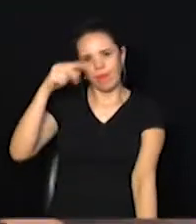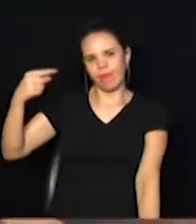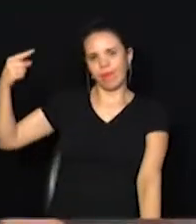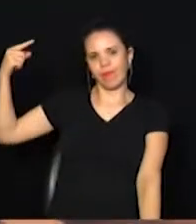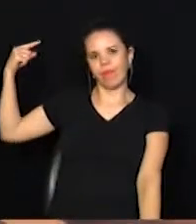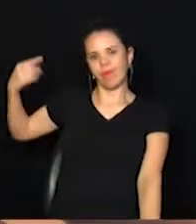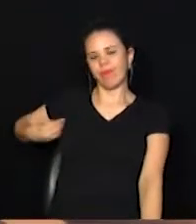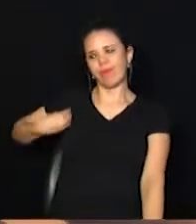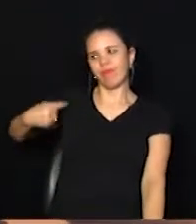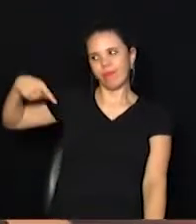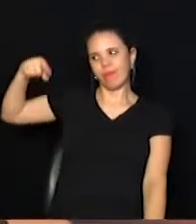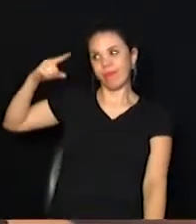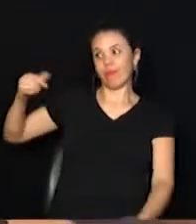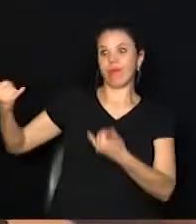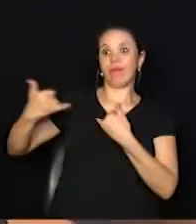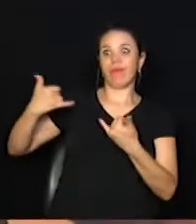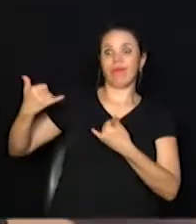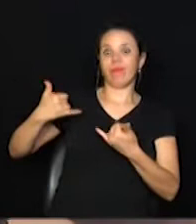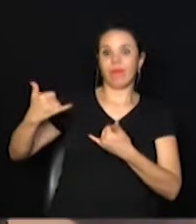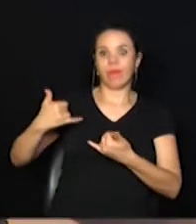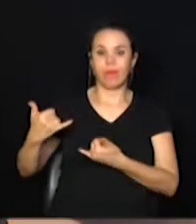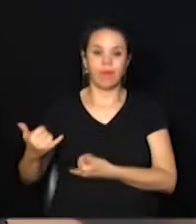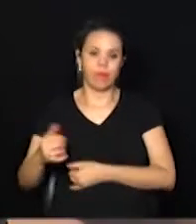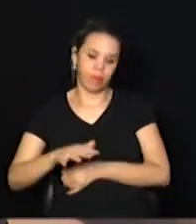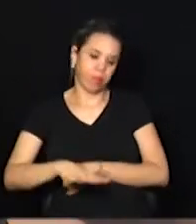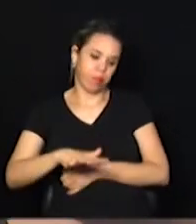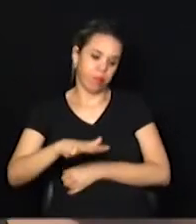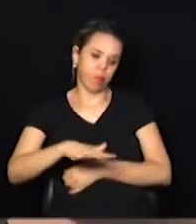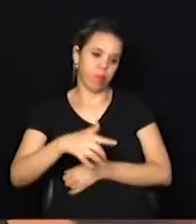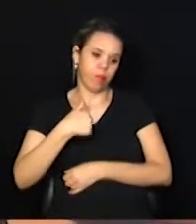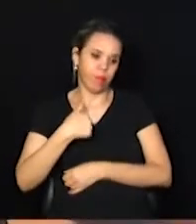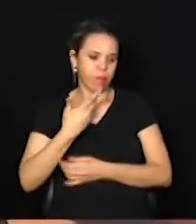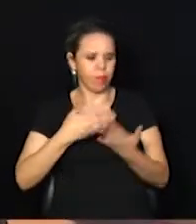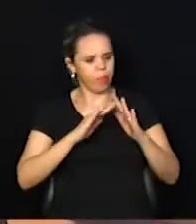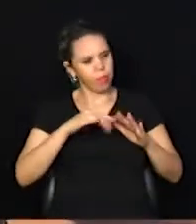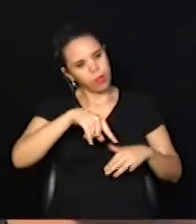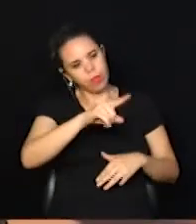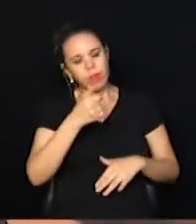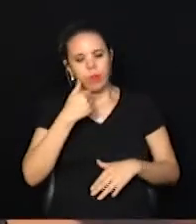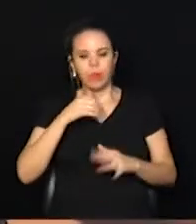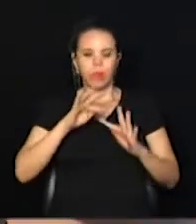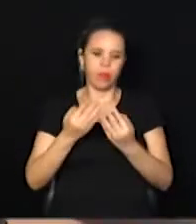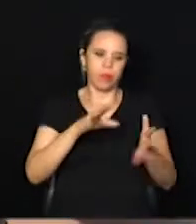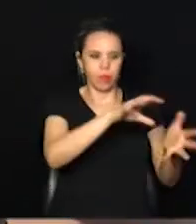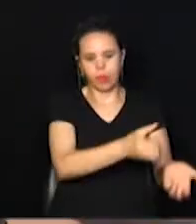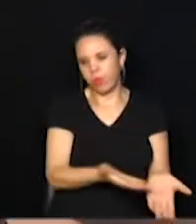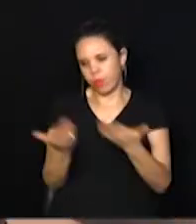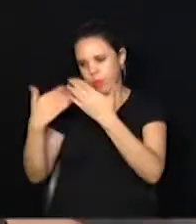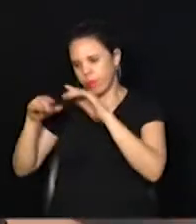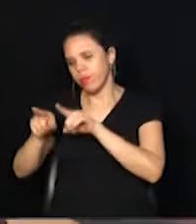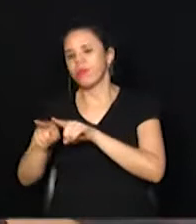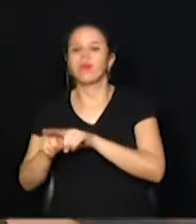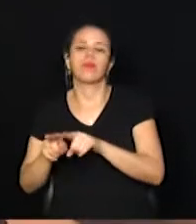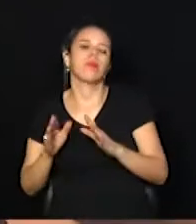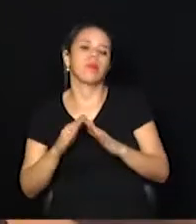onde eu estava quando recebi essa notícia, né? Eu era novinha, estava na escola, e eu fui buscada na escola, e quando eu vi o noticiário,